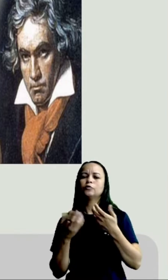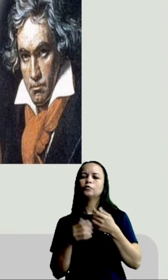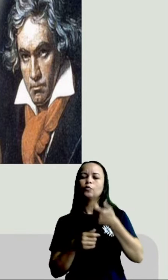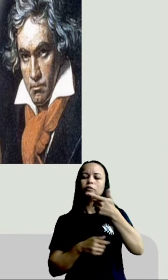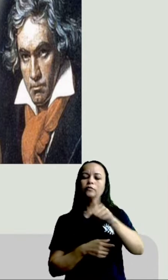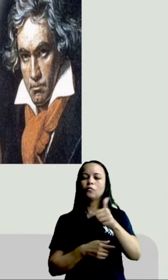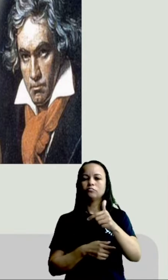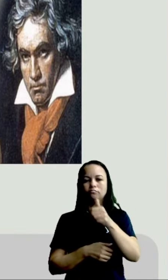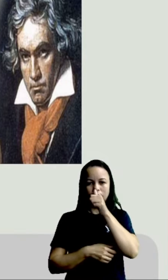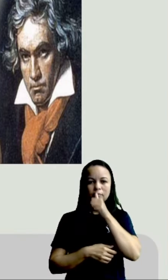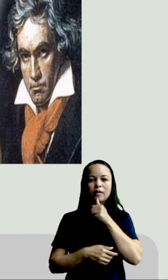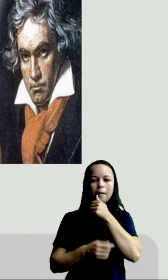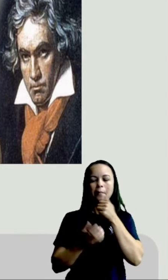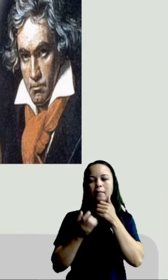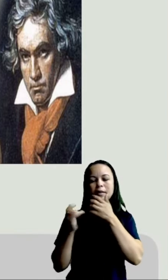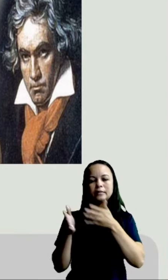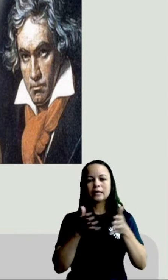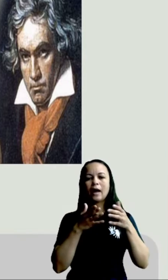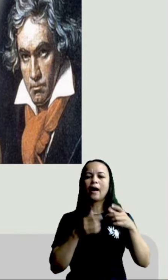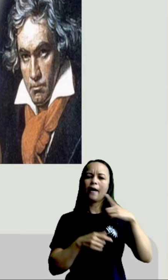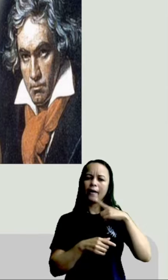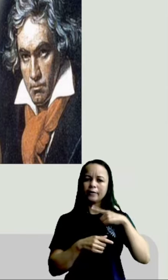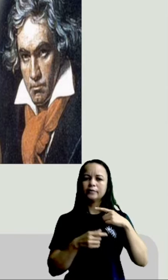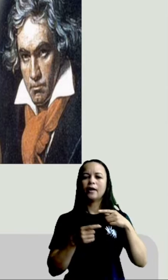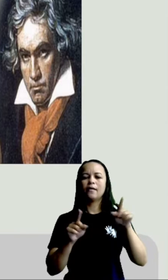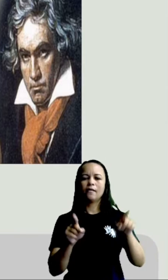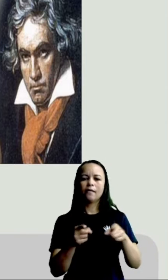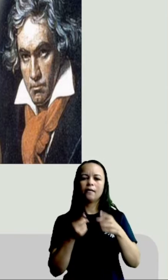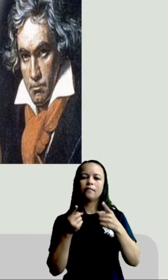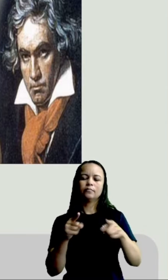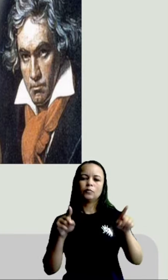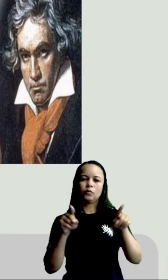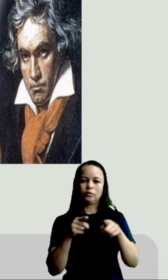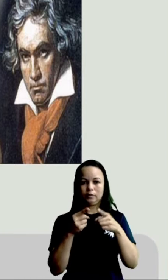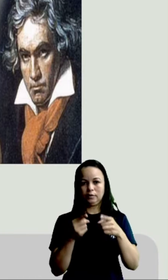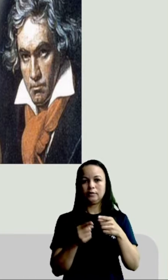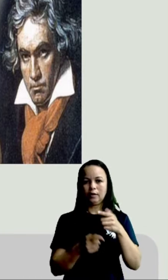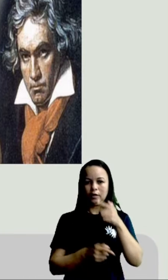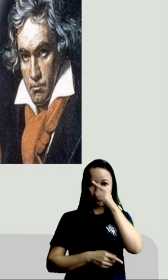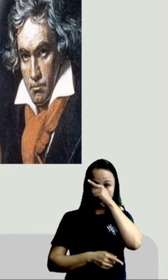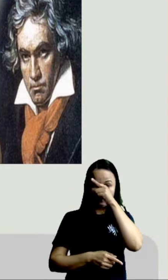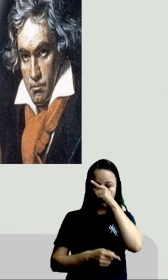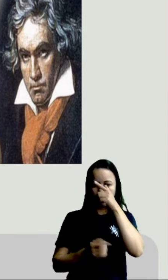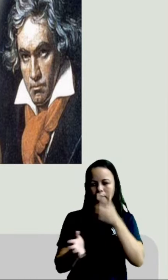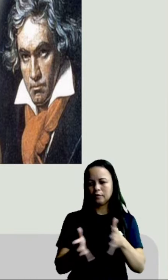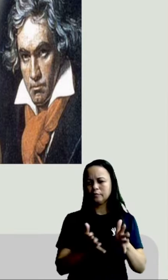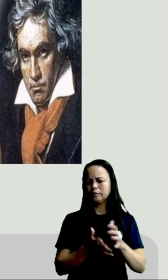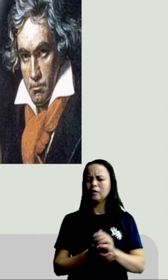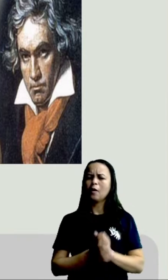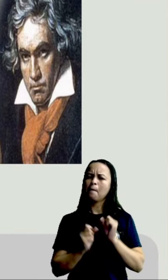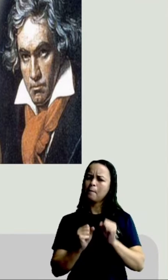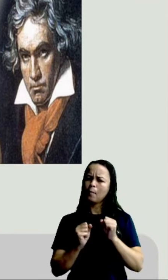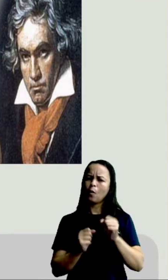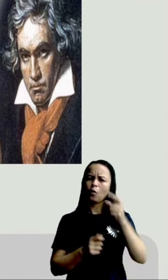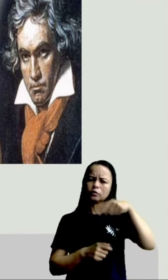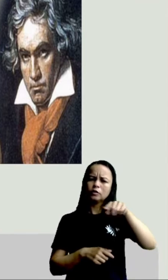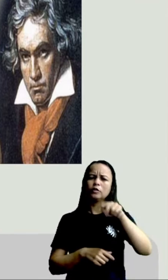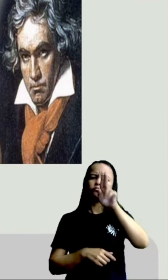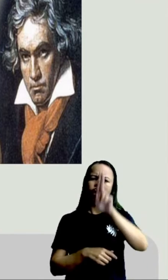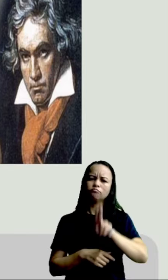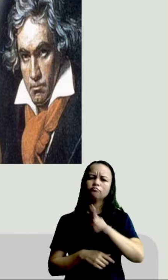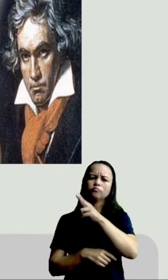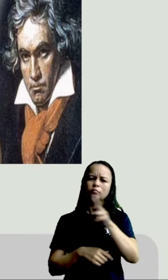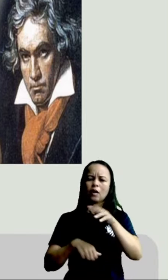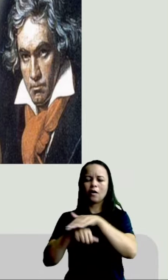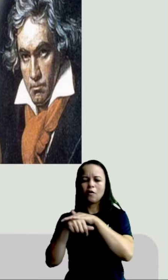padres eles colocam lá as músicas gregorianas Tá certo e aí você pode também falar com seu pai na sua